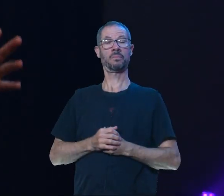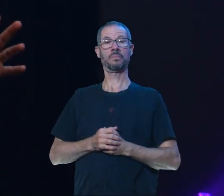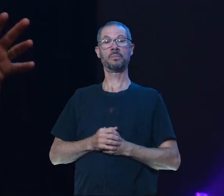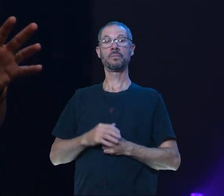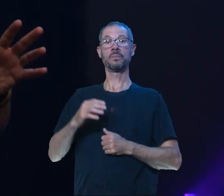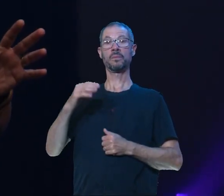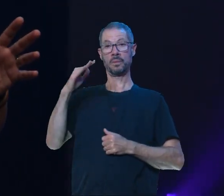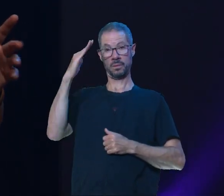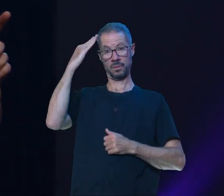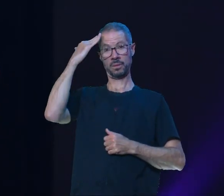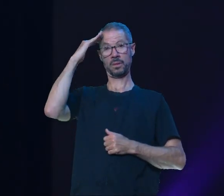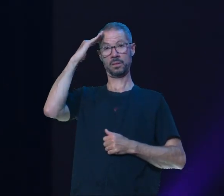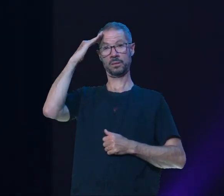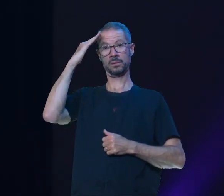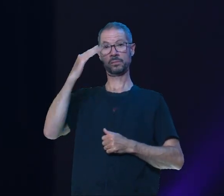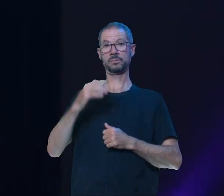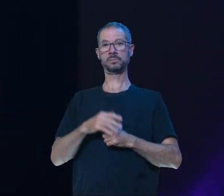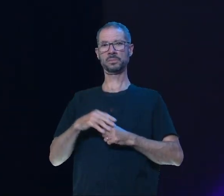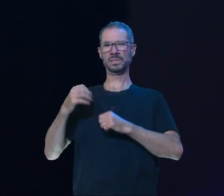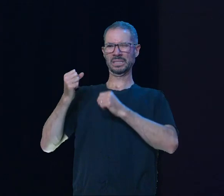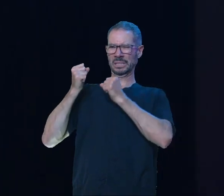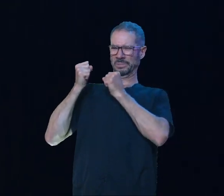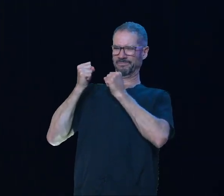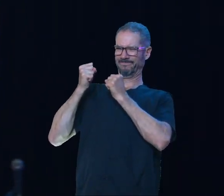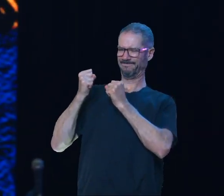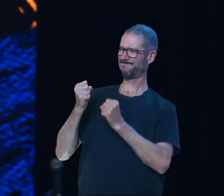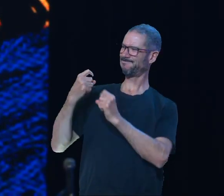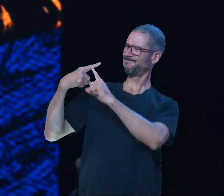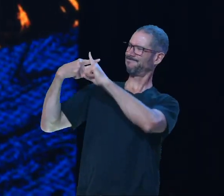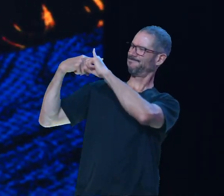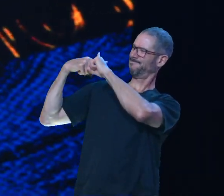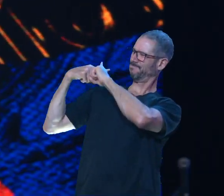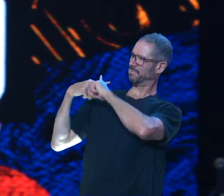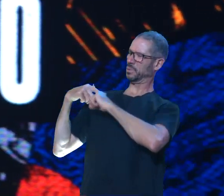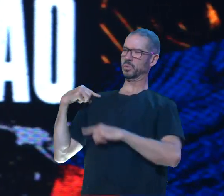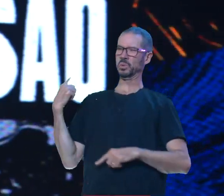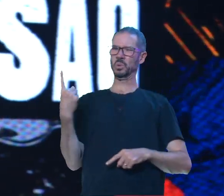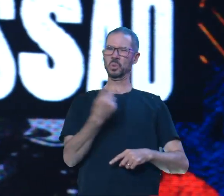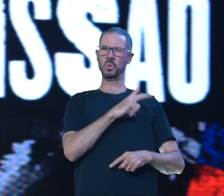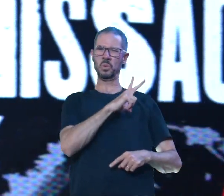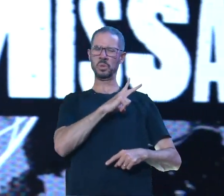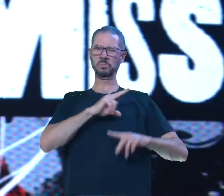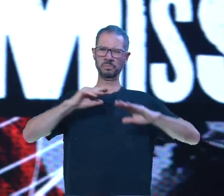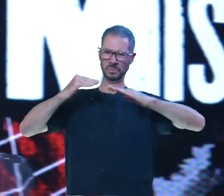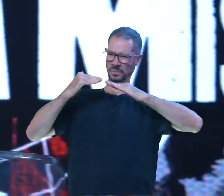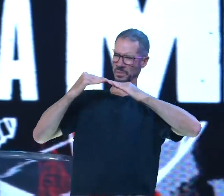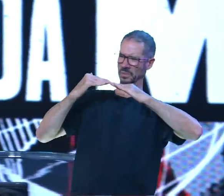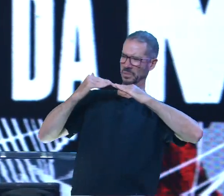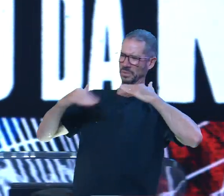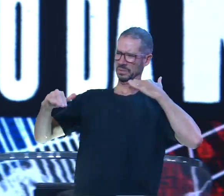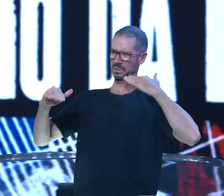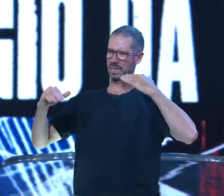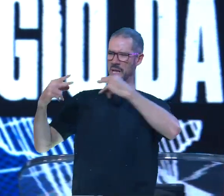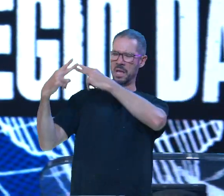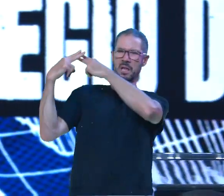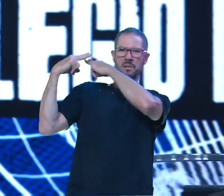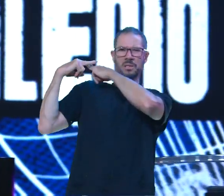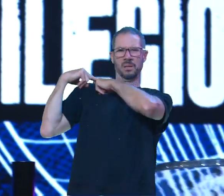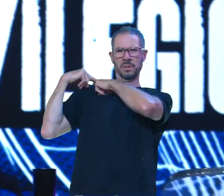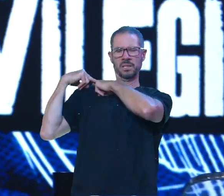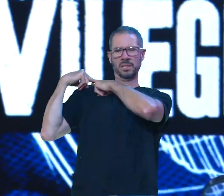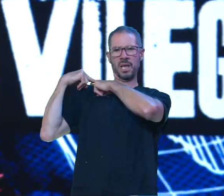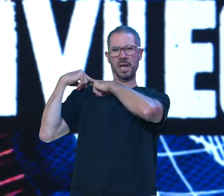Você está me entendendo? O peso da cruz que nós carregamos não tem a ver com as nossas responsabilidades